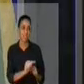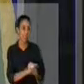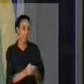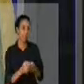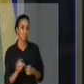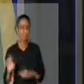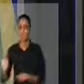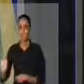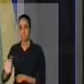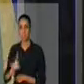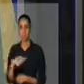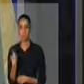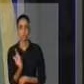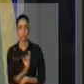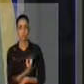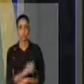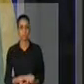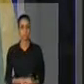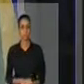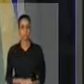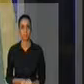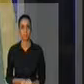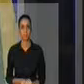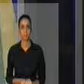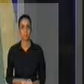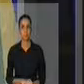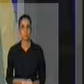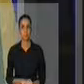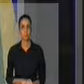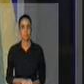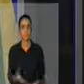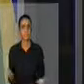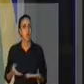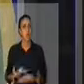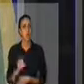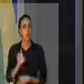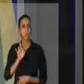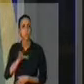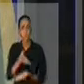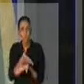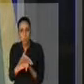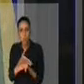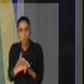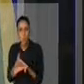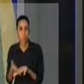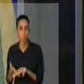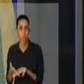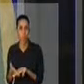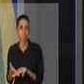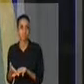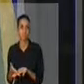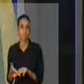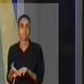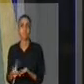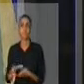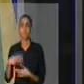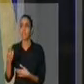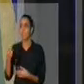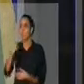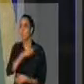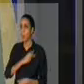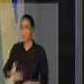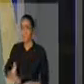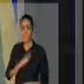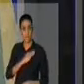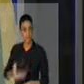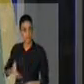nós. Falarei, nesse momento, apenas a introdução, para que possamos ser ouvir o ministro